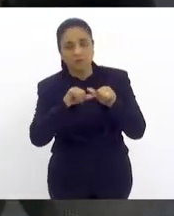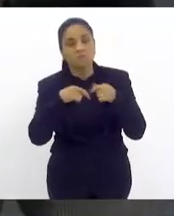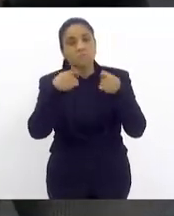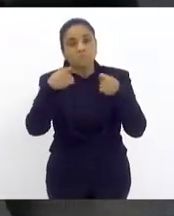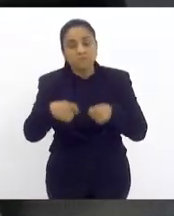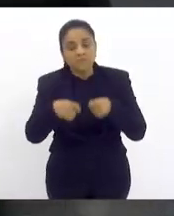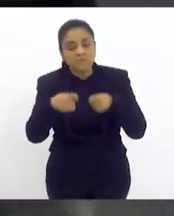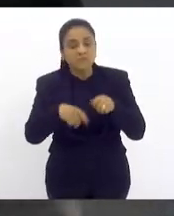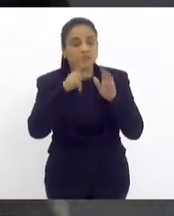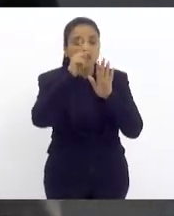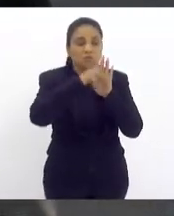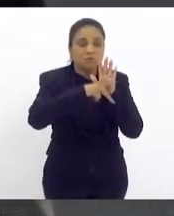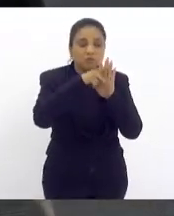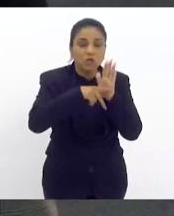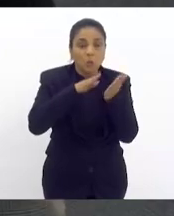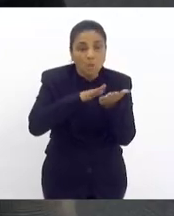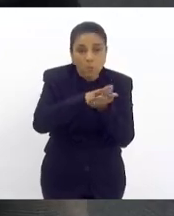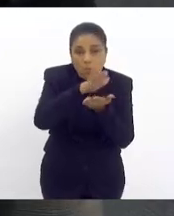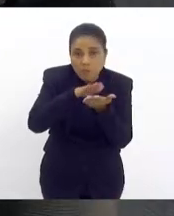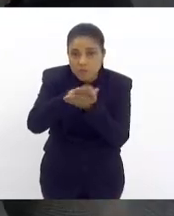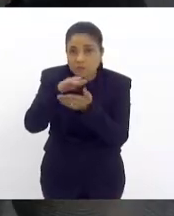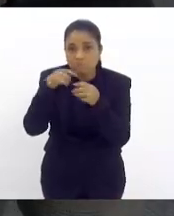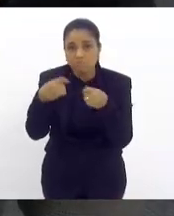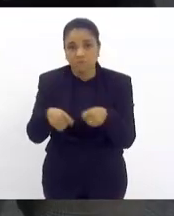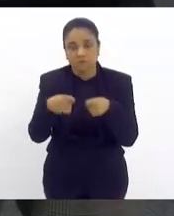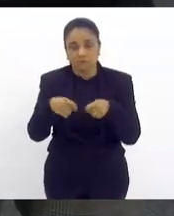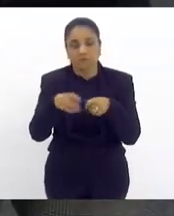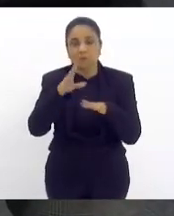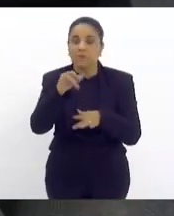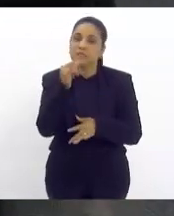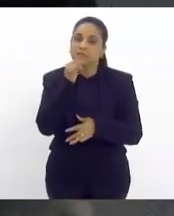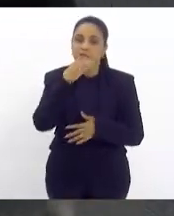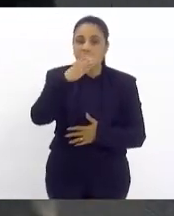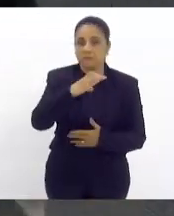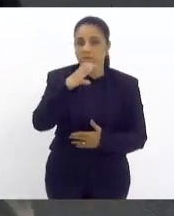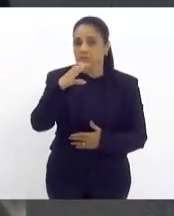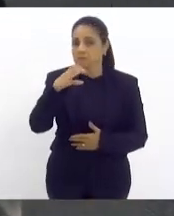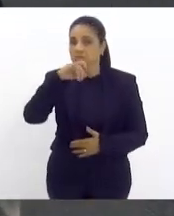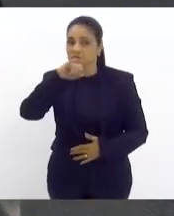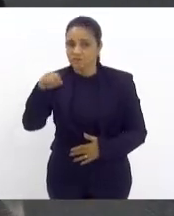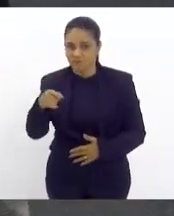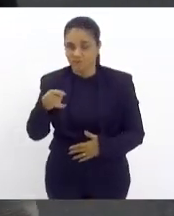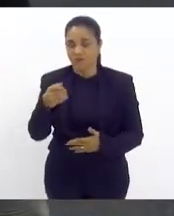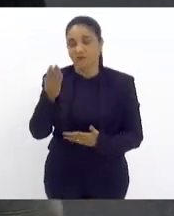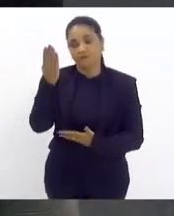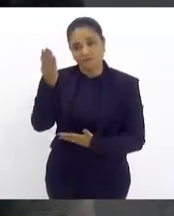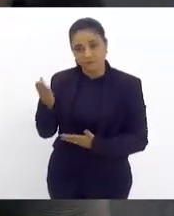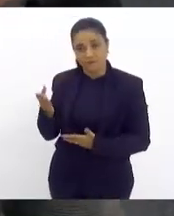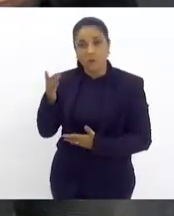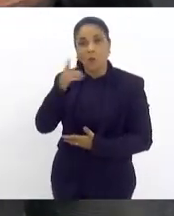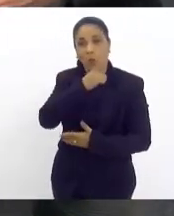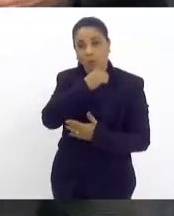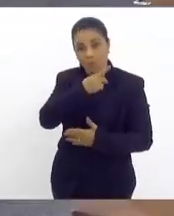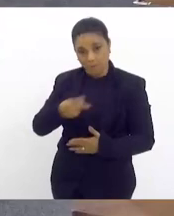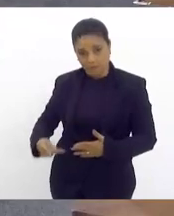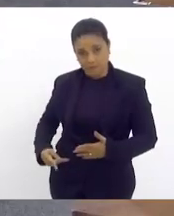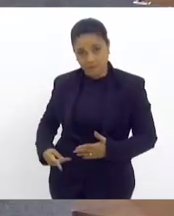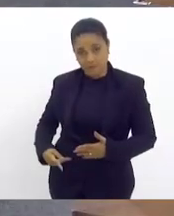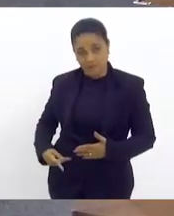projetos sejam publicados e venham para cá por exemplo na ccj Veja aqui o nosso Presidente